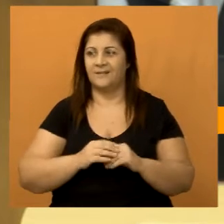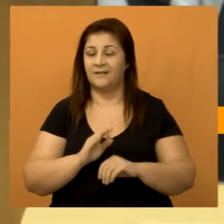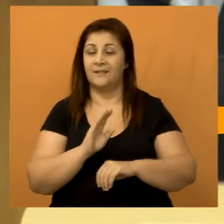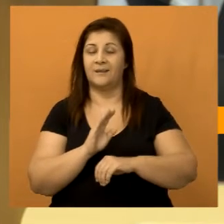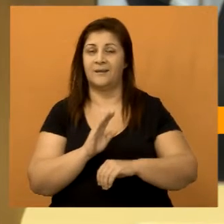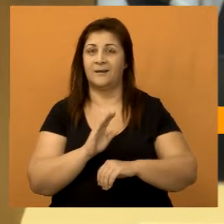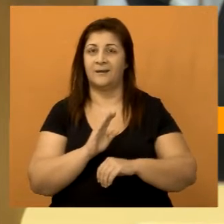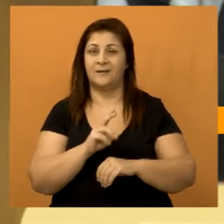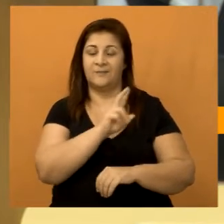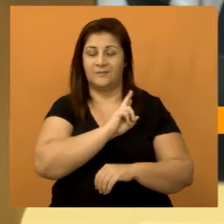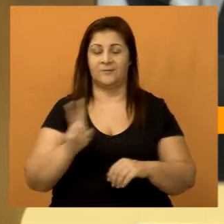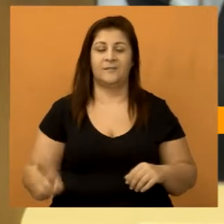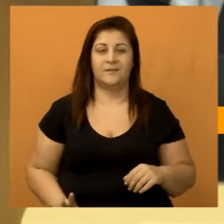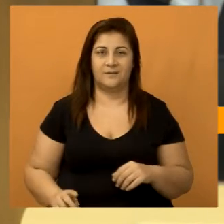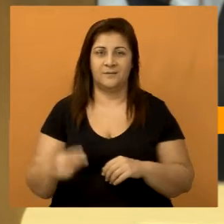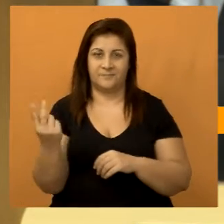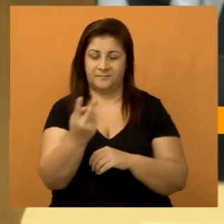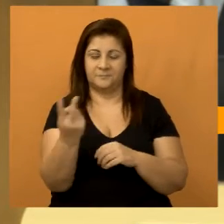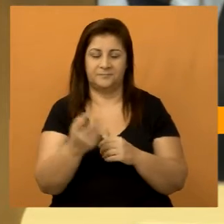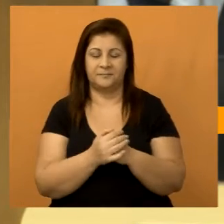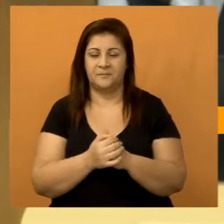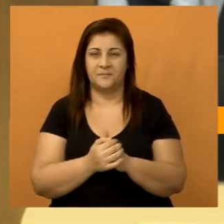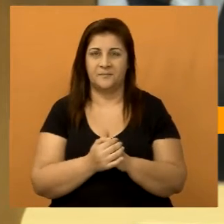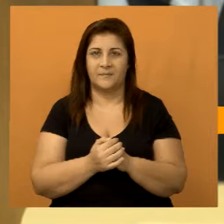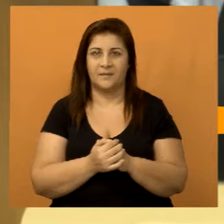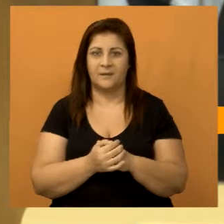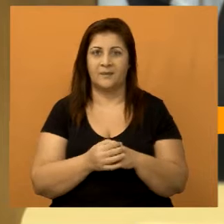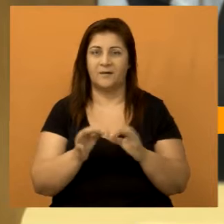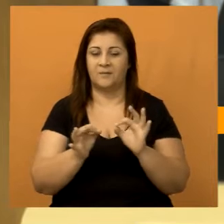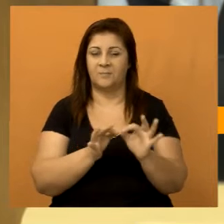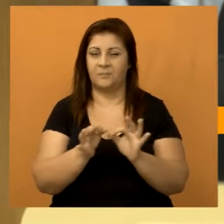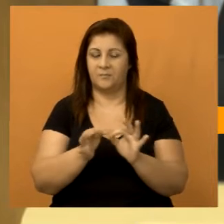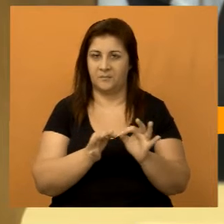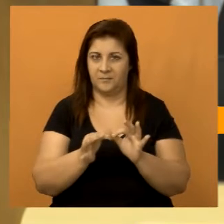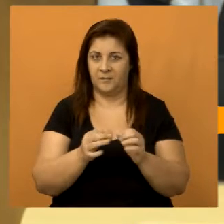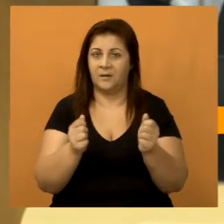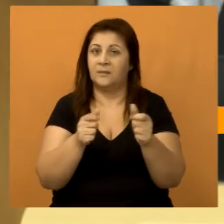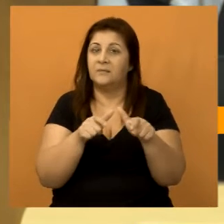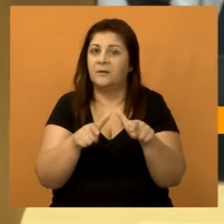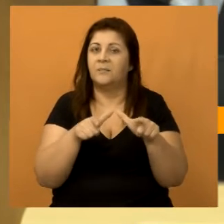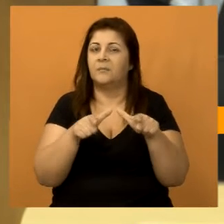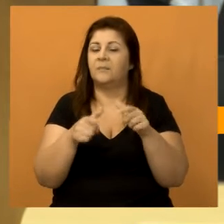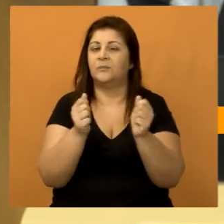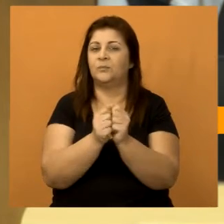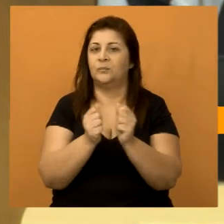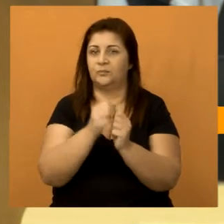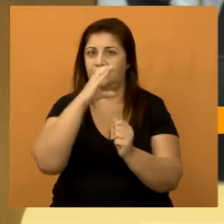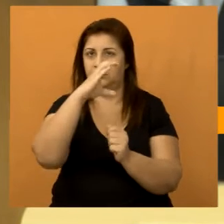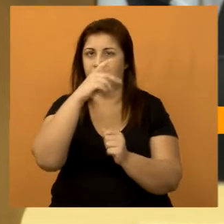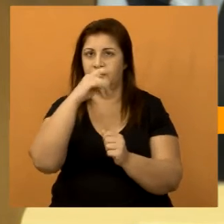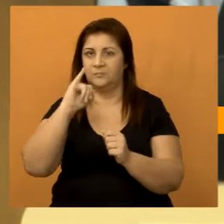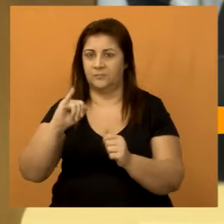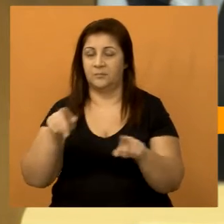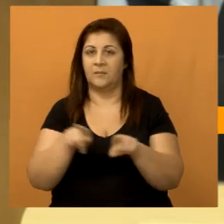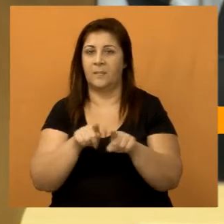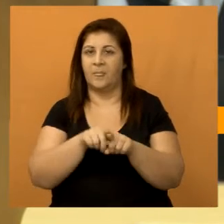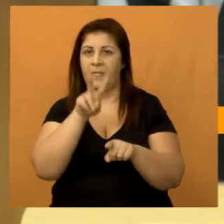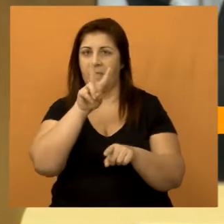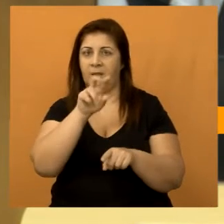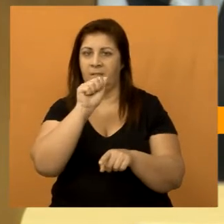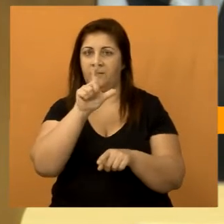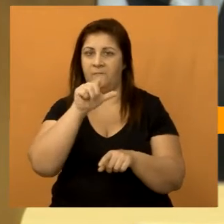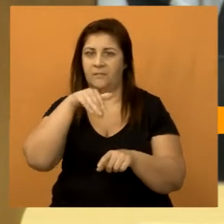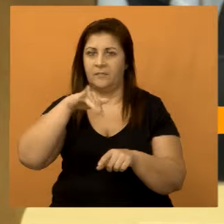Madureira, Juarez Araújo, respectivamente, relator e membro dessa CPI, e também o Valmir, que participou